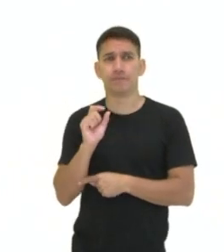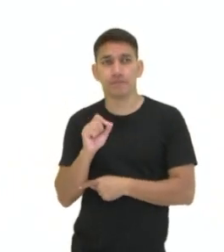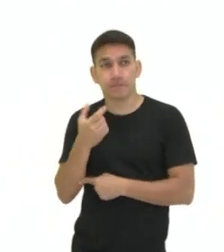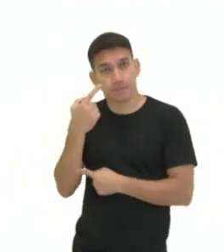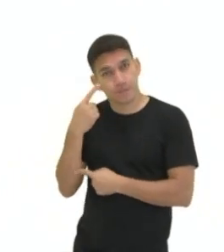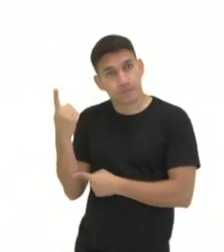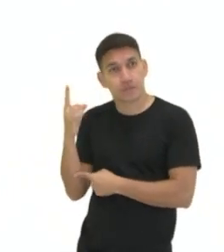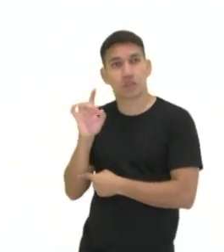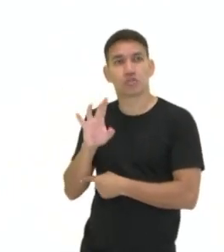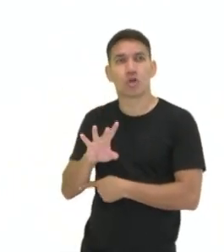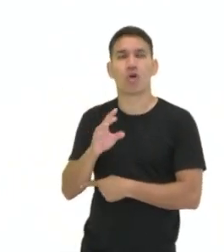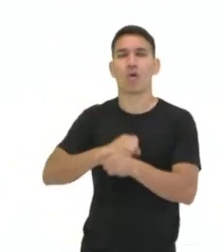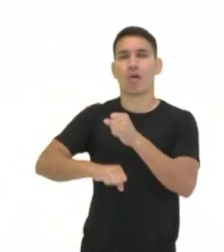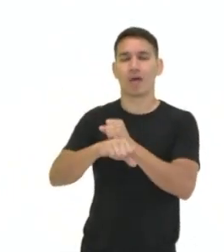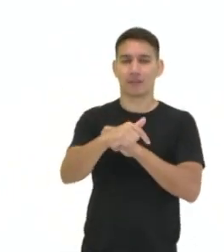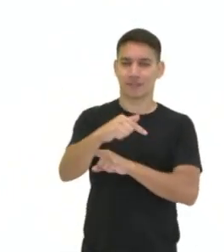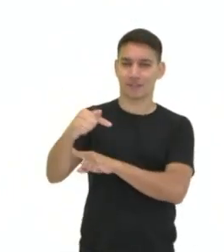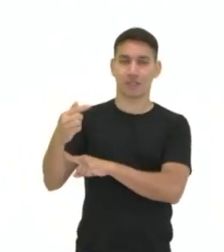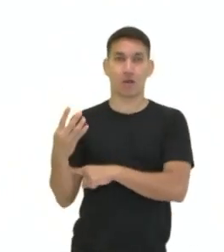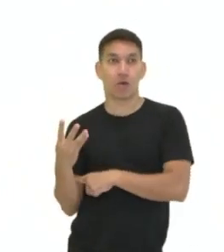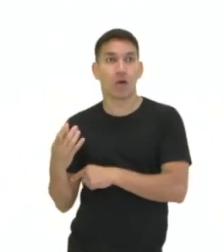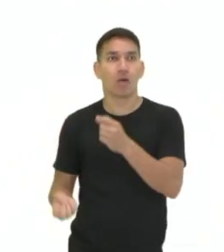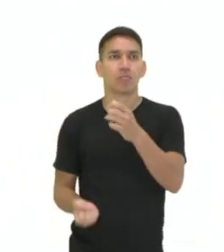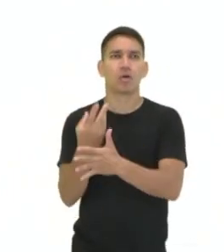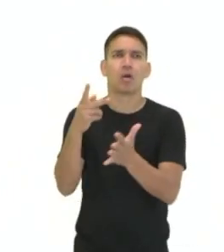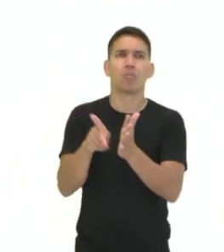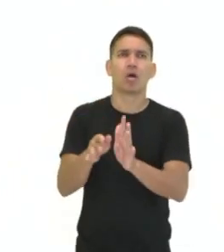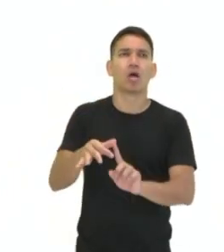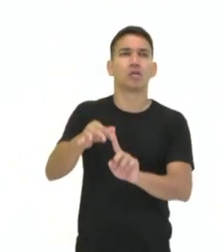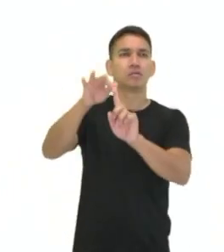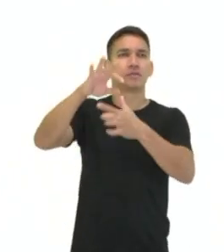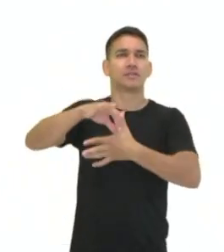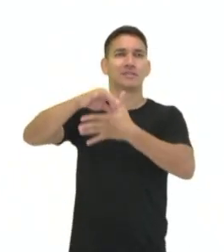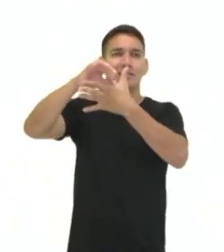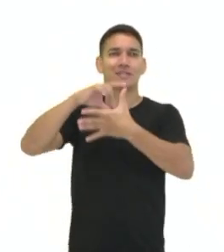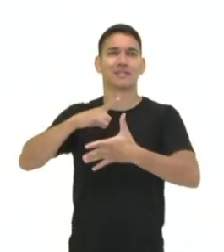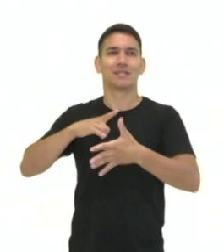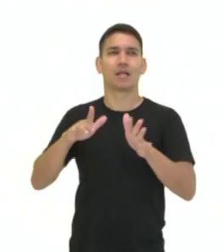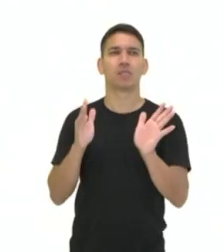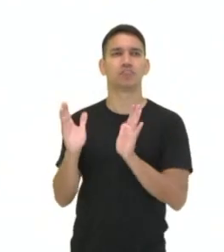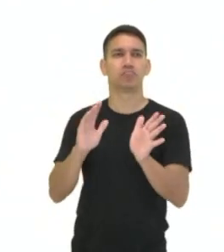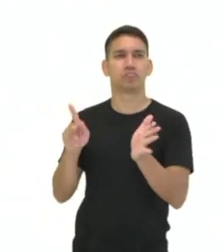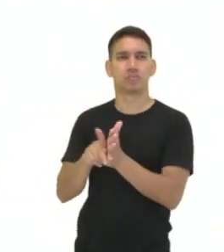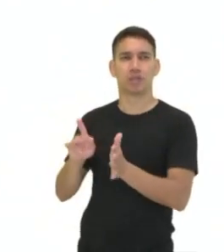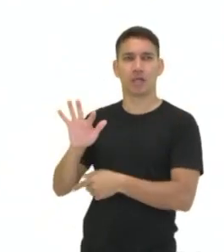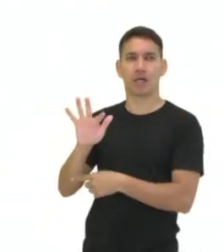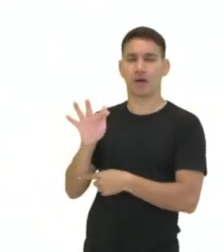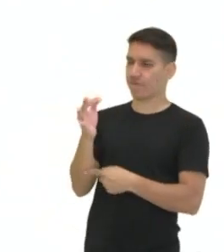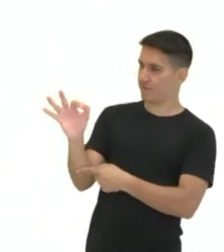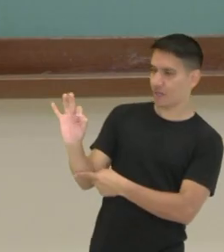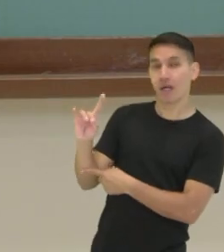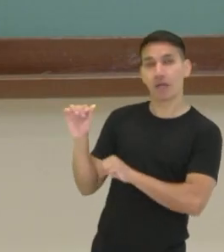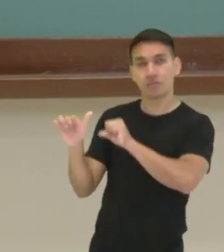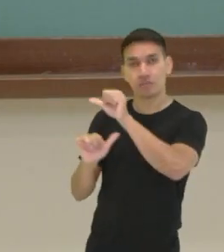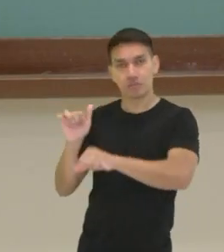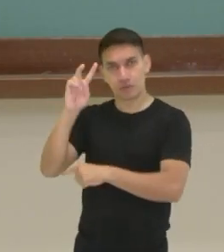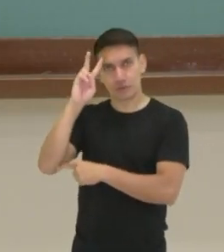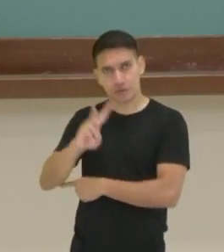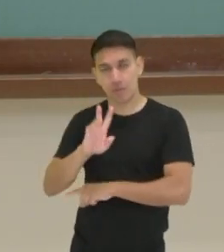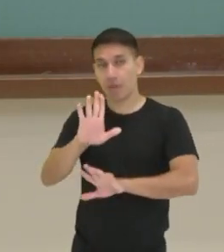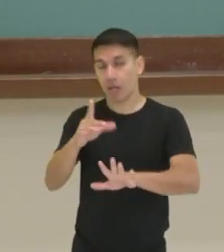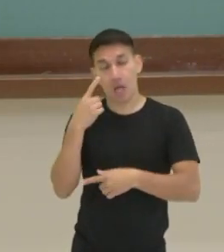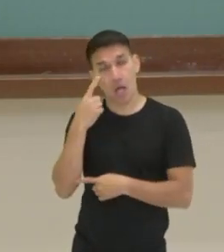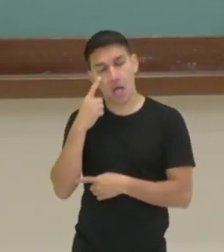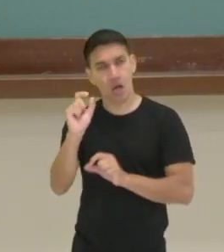em 774, com o surgimento de um grande líder, príncipe herdeiro do reino dos francos, é que a história começa a mudar. Agora veja